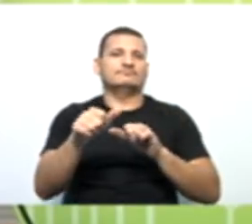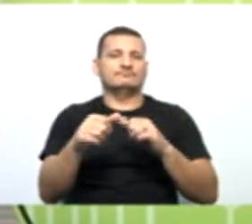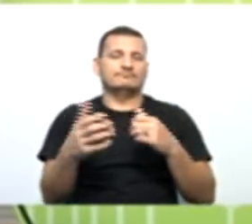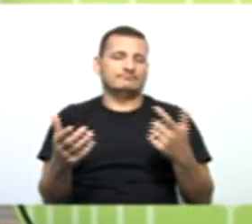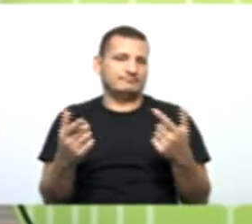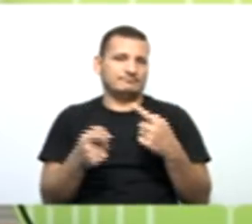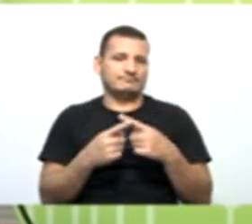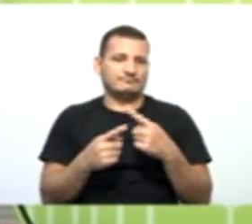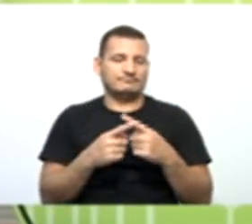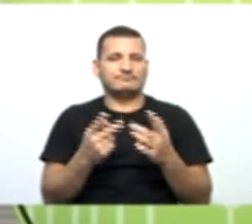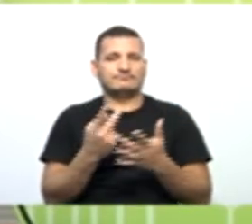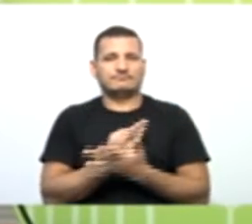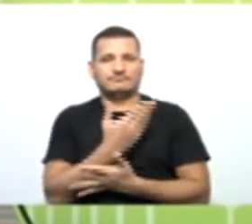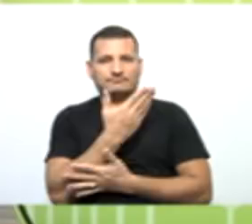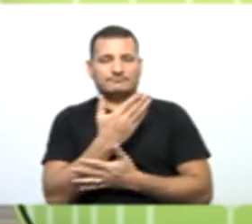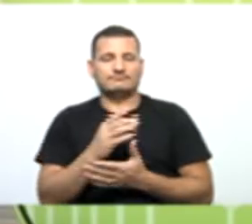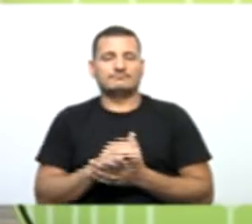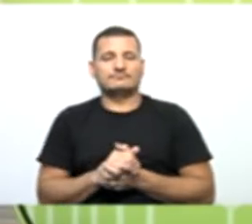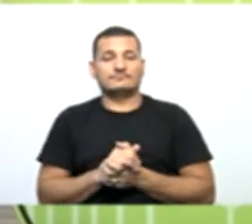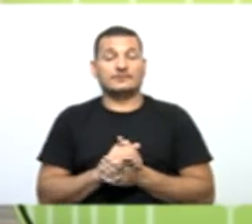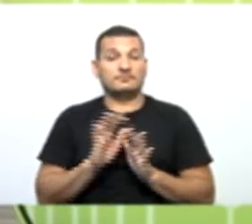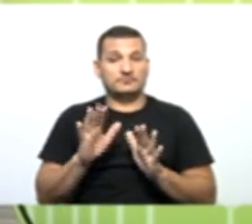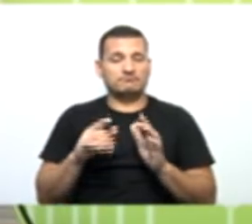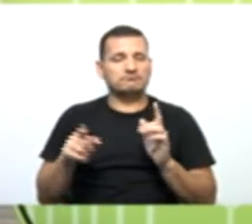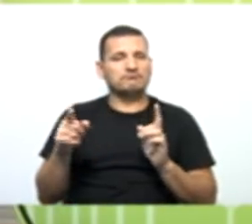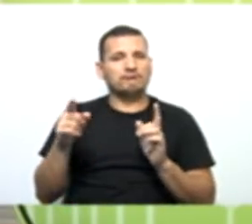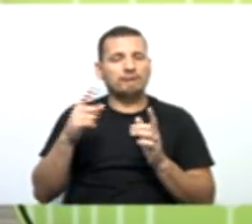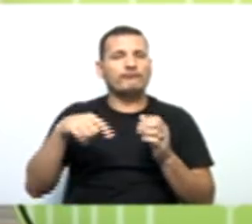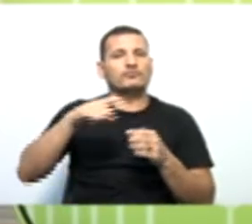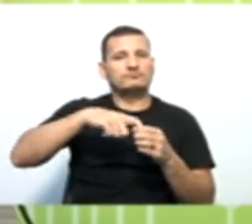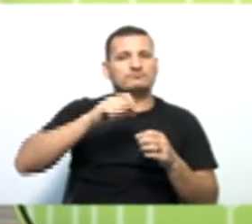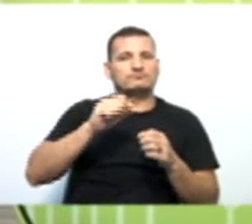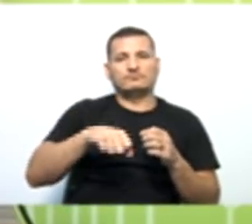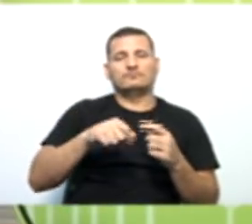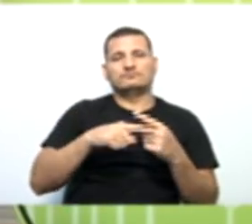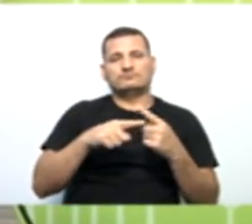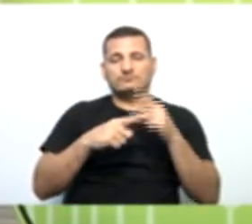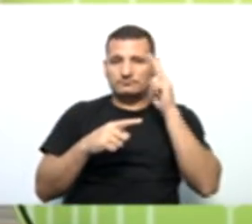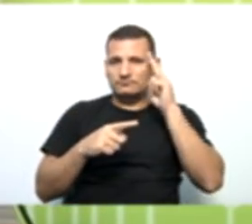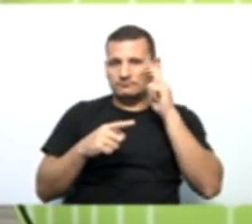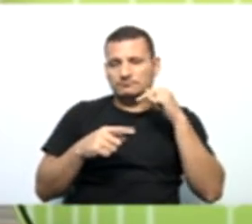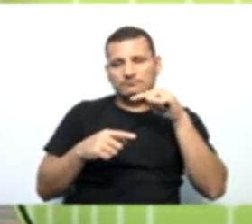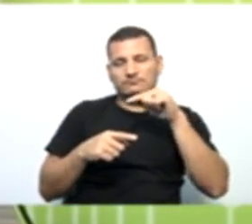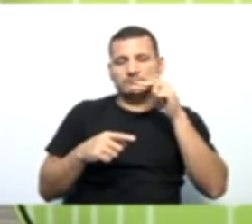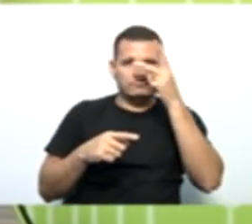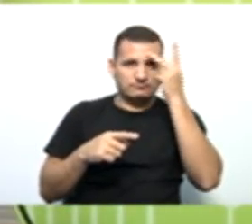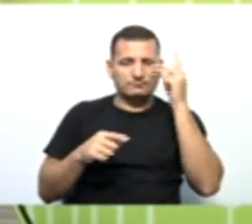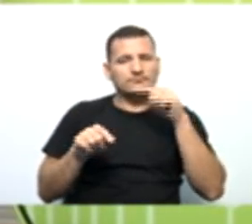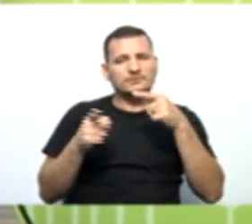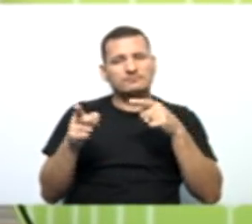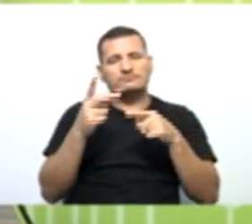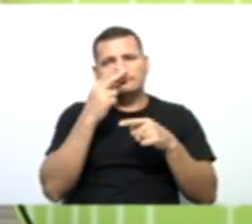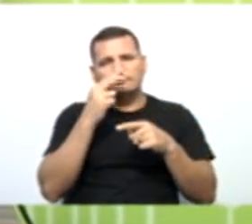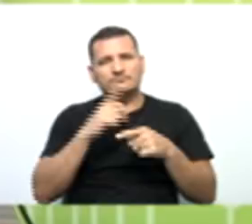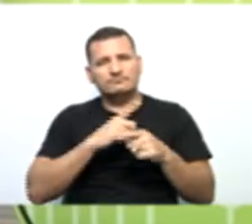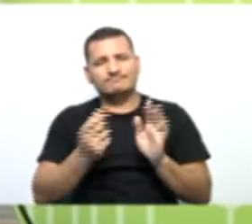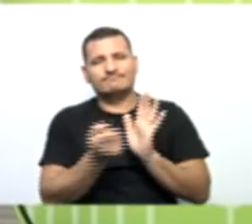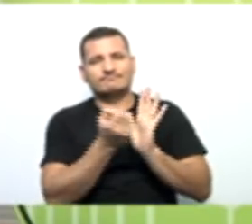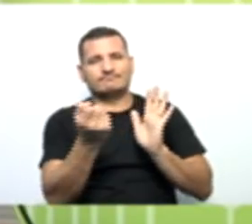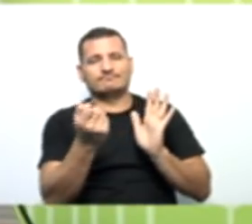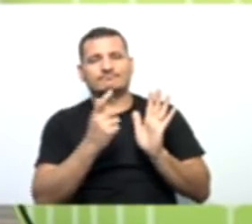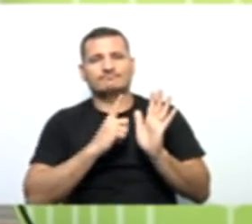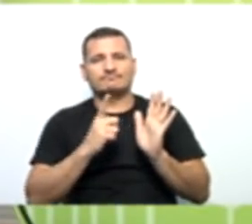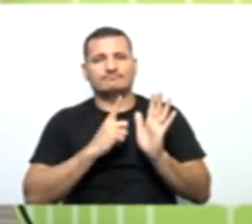lembrar de lá como um local bom, né? Como um local próspero, mas ainda fica essa mácula, né? Ainda fica